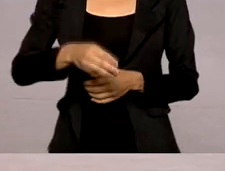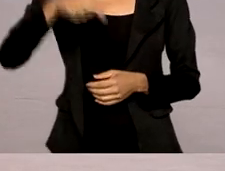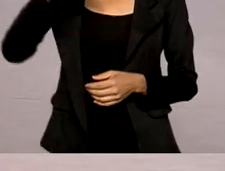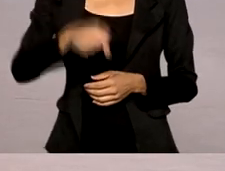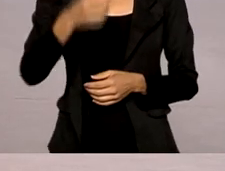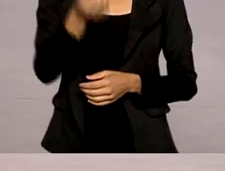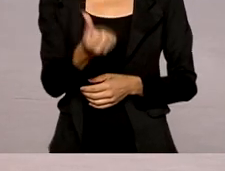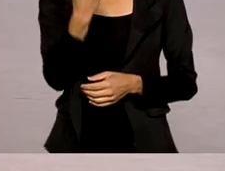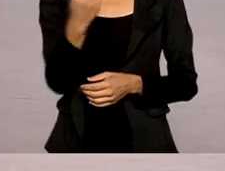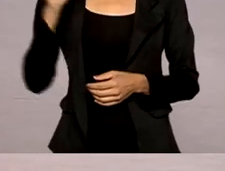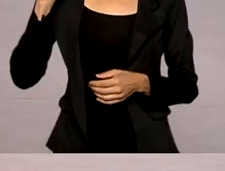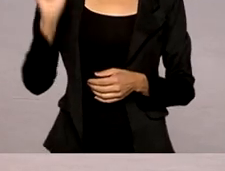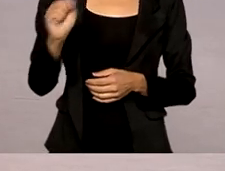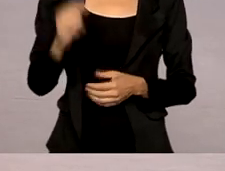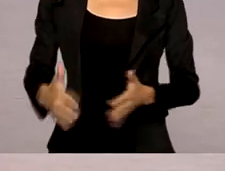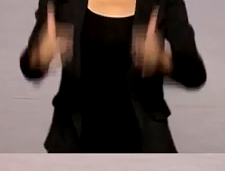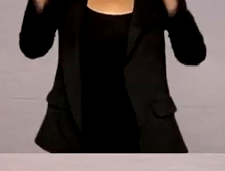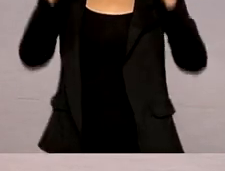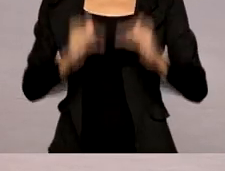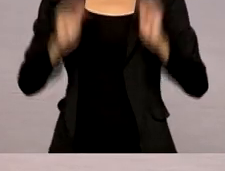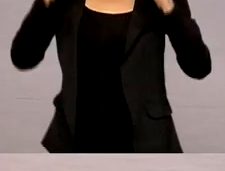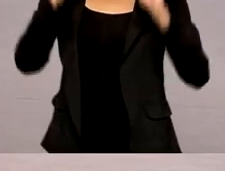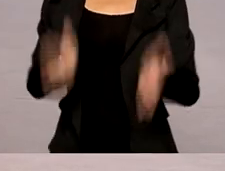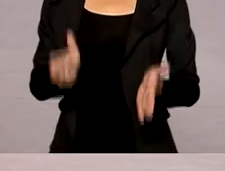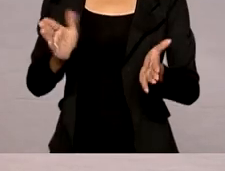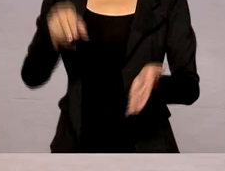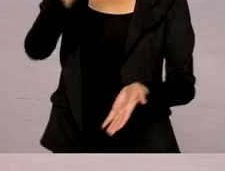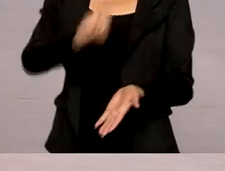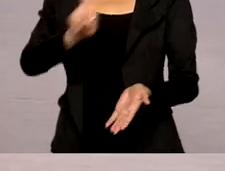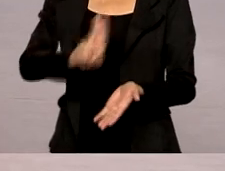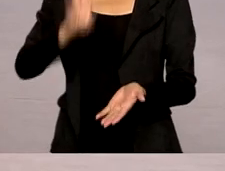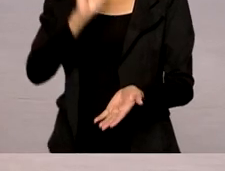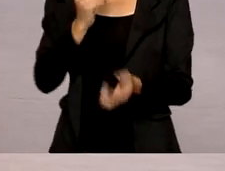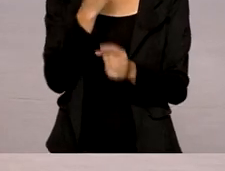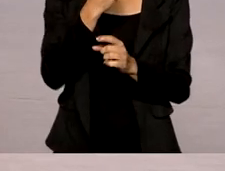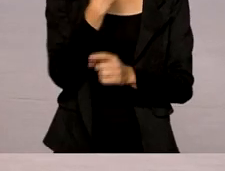233.761.000 doses. As doses aplicadas somam